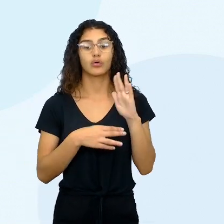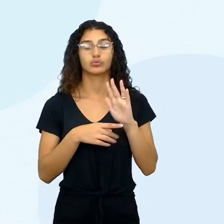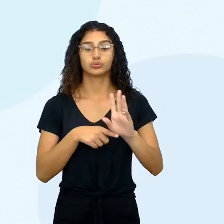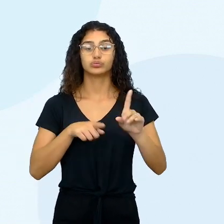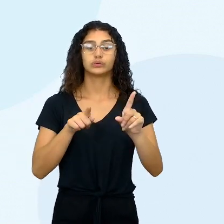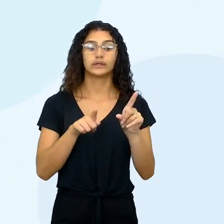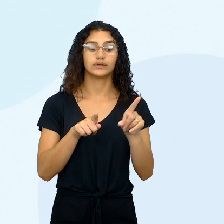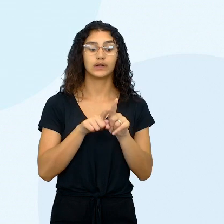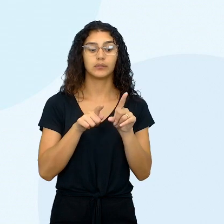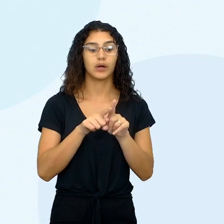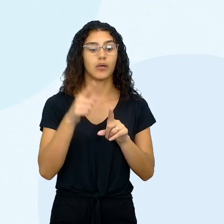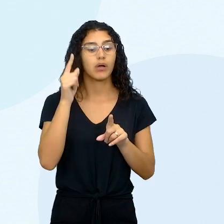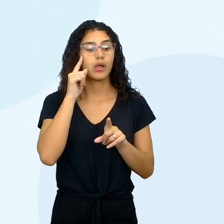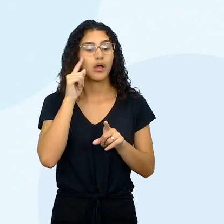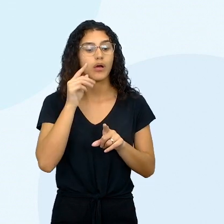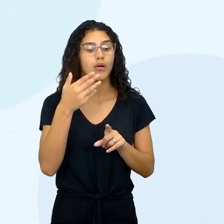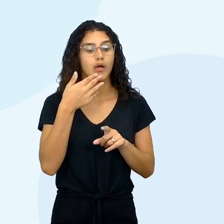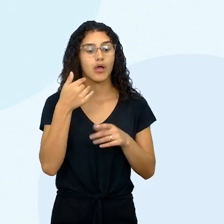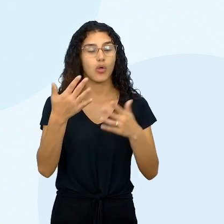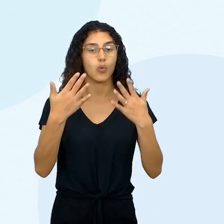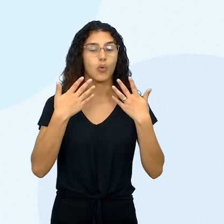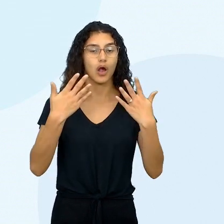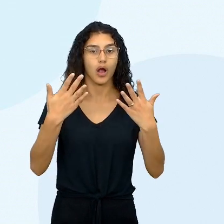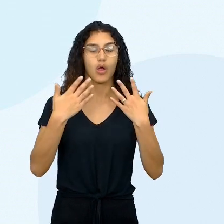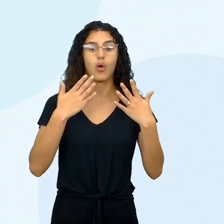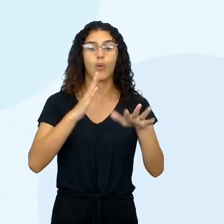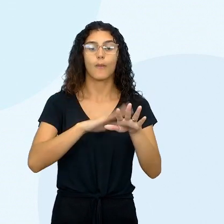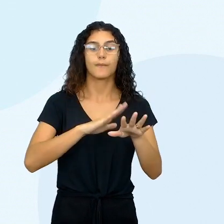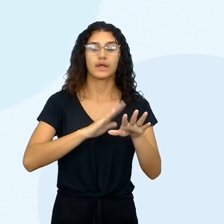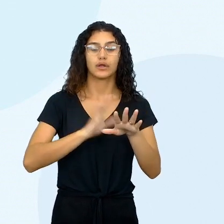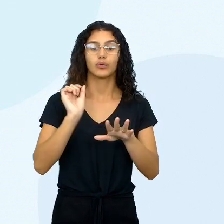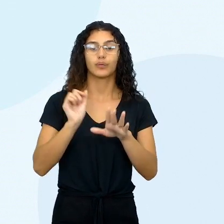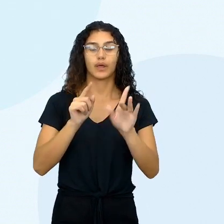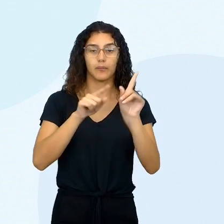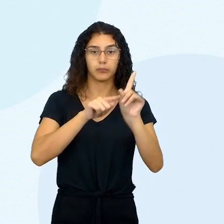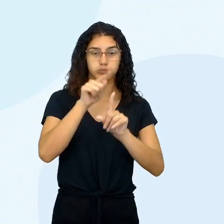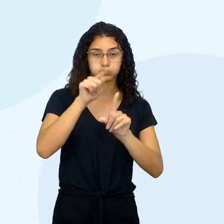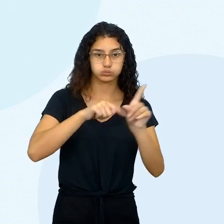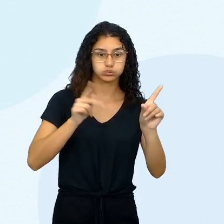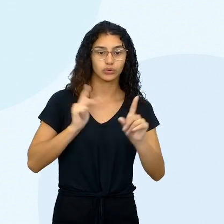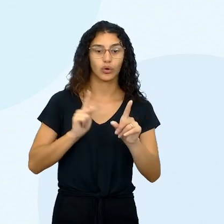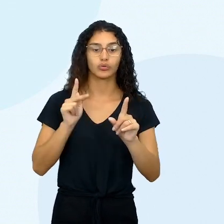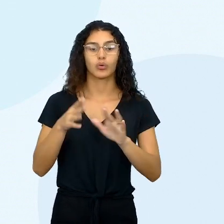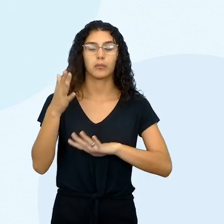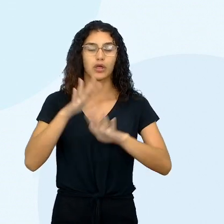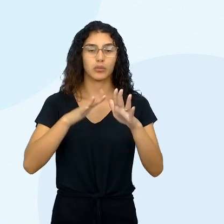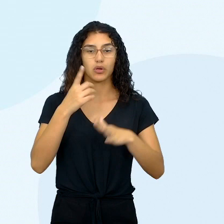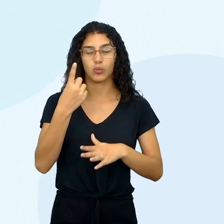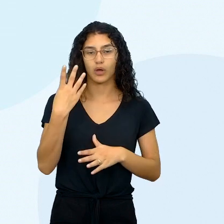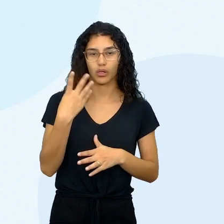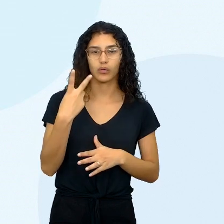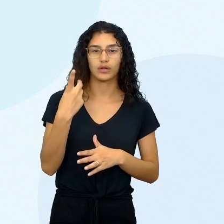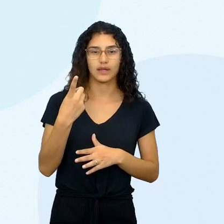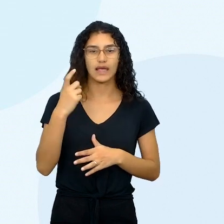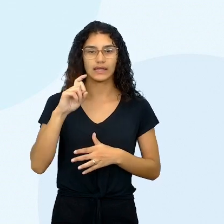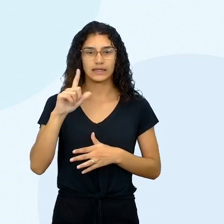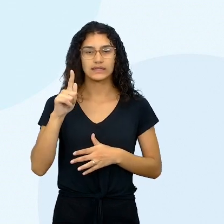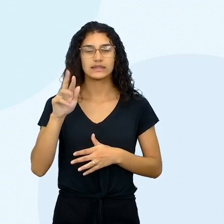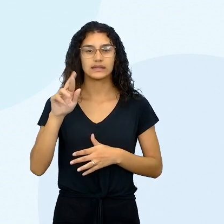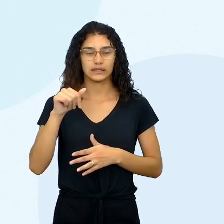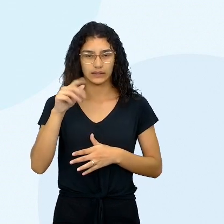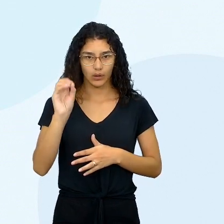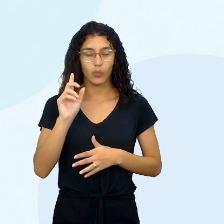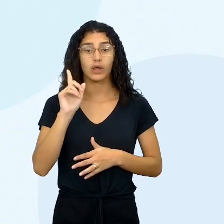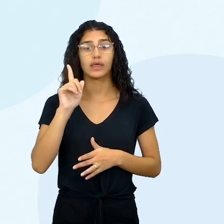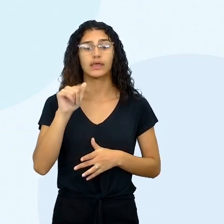na retenção desse calor, né, fazendo com que a temperatura se mantenha mais ou menos na média de 14 graus, que é justamente